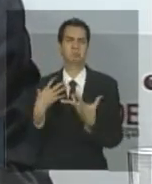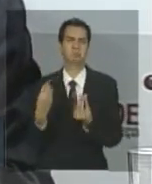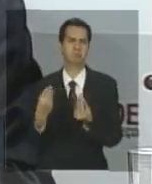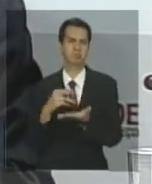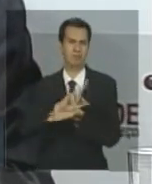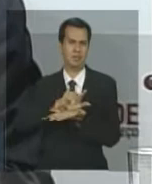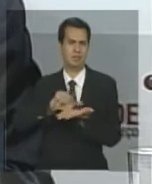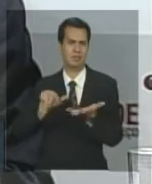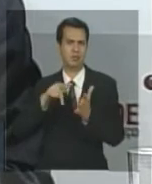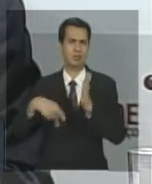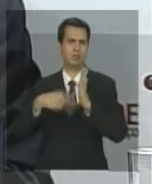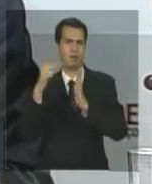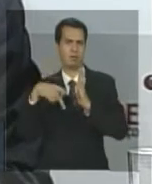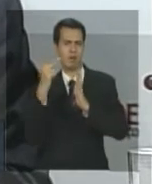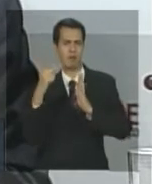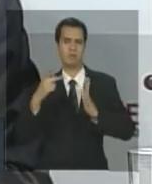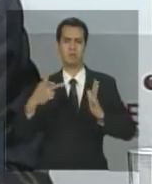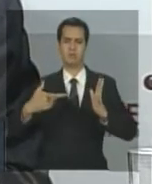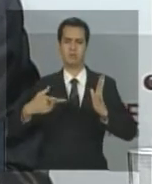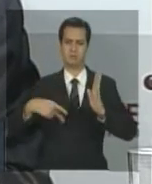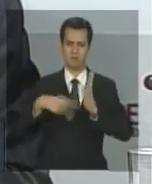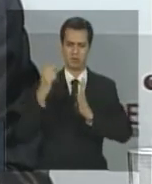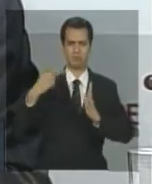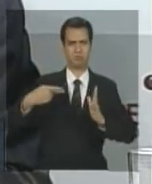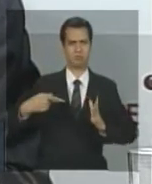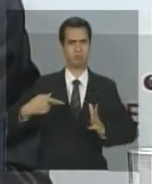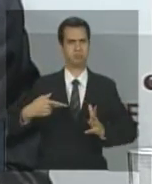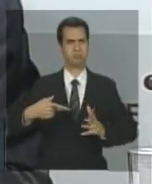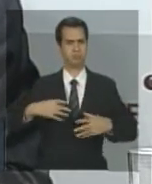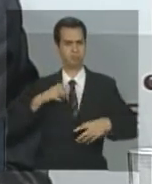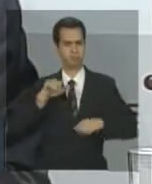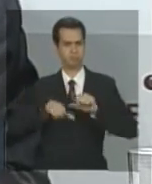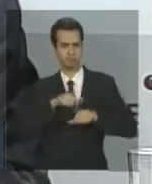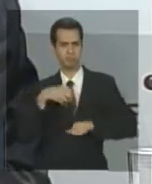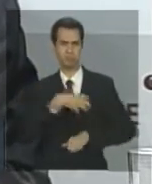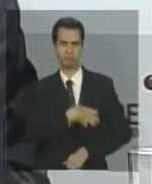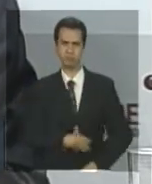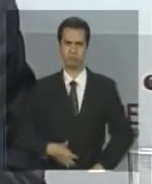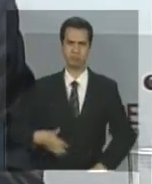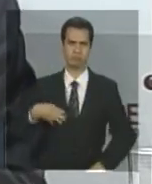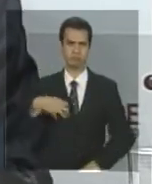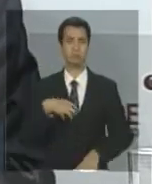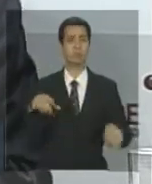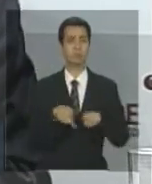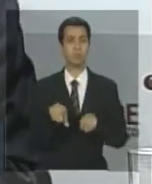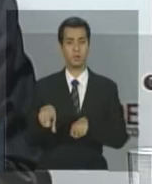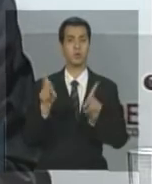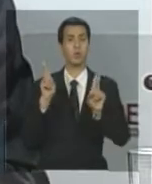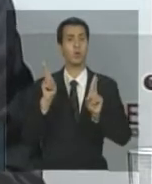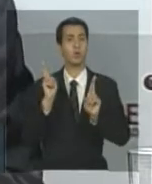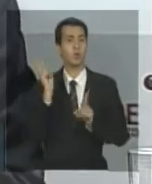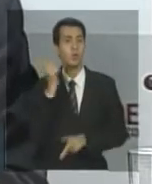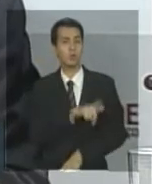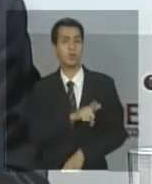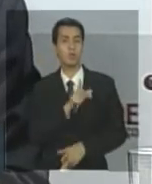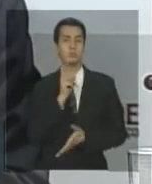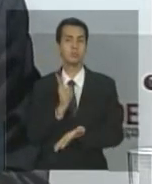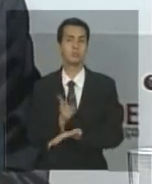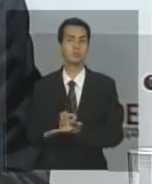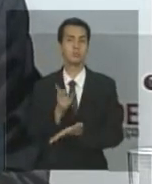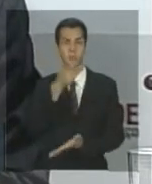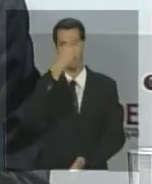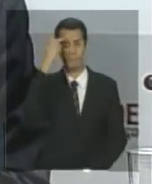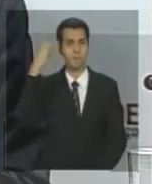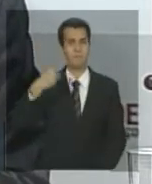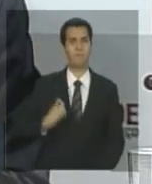transplantes, eles conseguem manter por um período, né, que tem um grau de sobrevida do paciente maior. Ou seja, porque